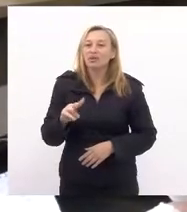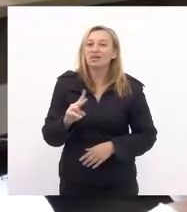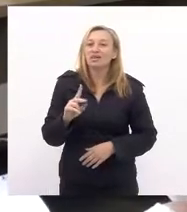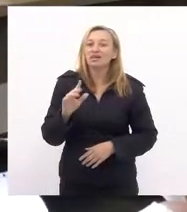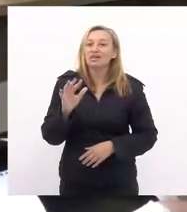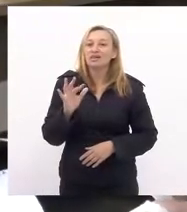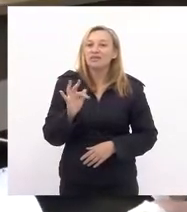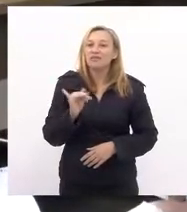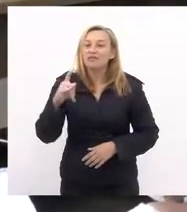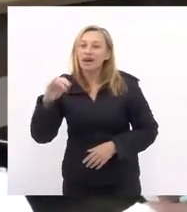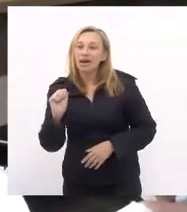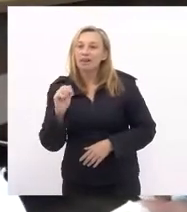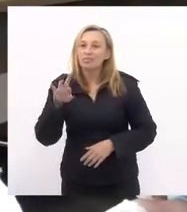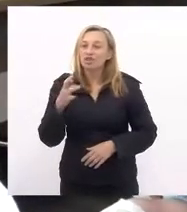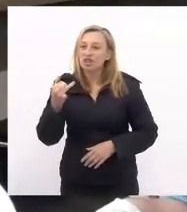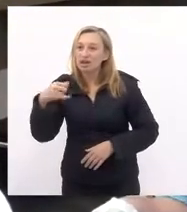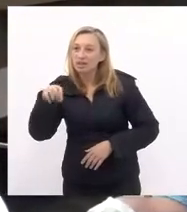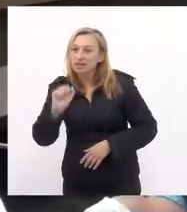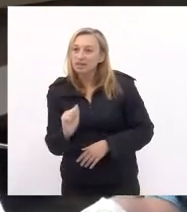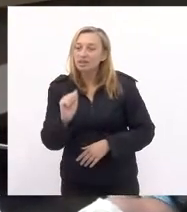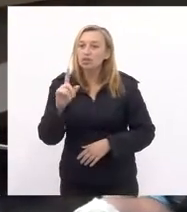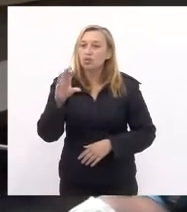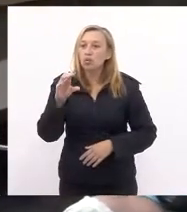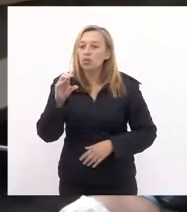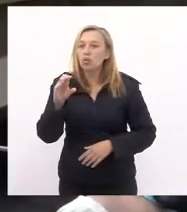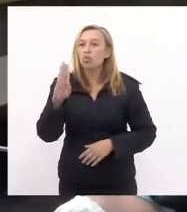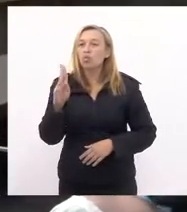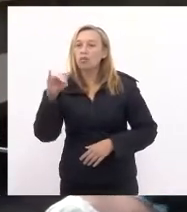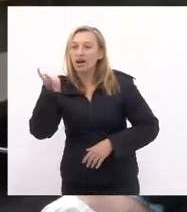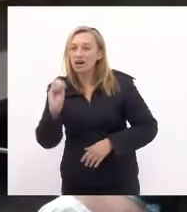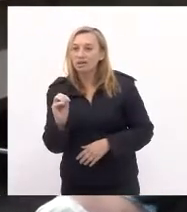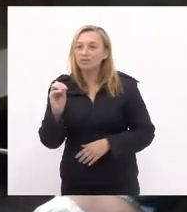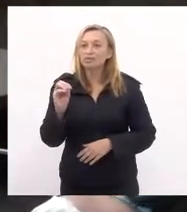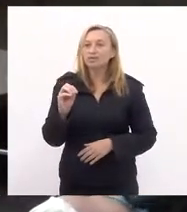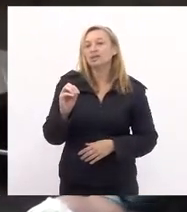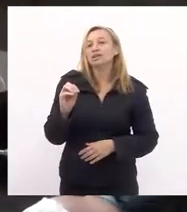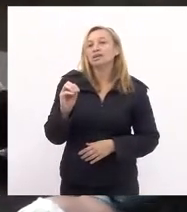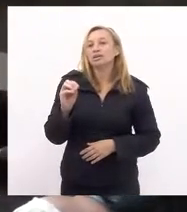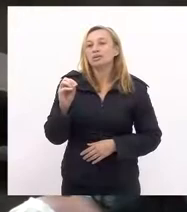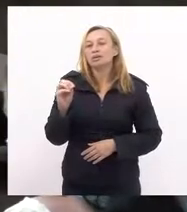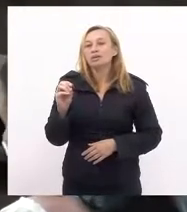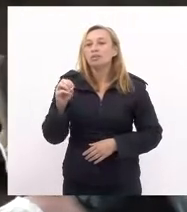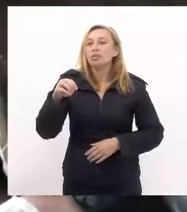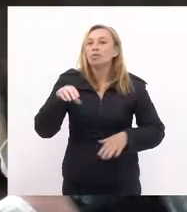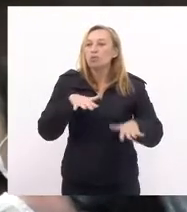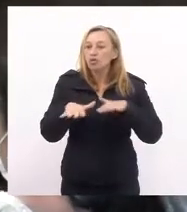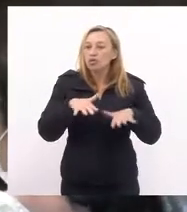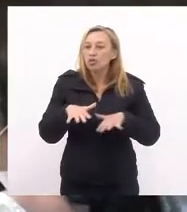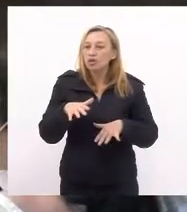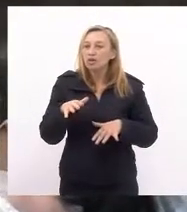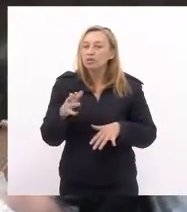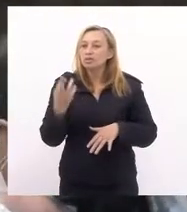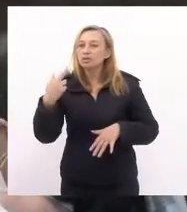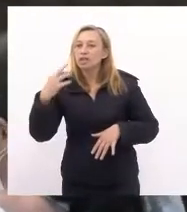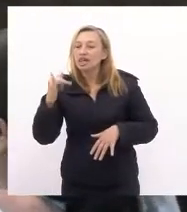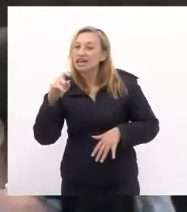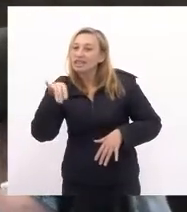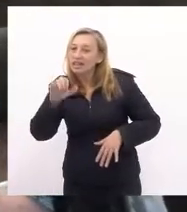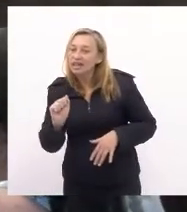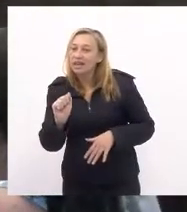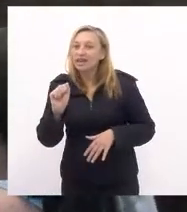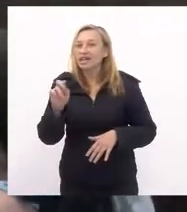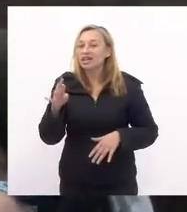Ifá nigeriano e cubano, Seixanuei do Brasil, movimento interreligioso,